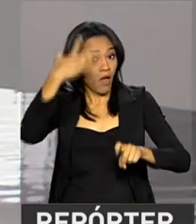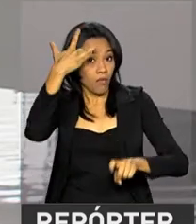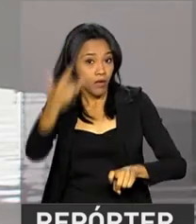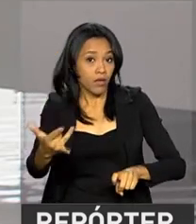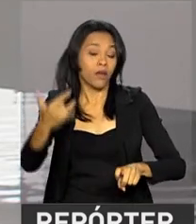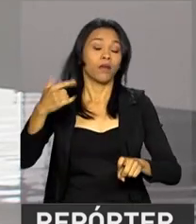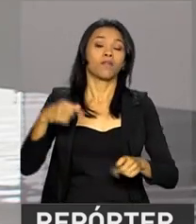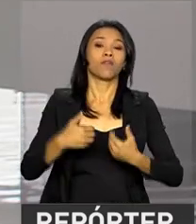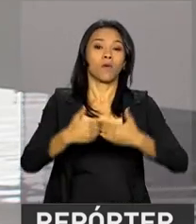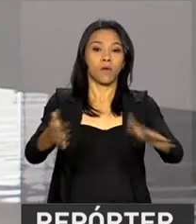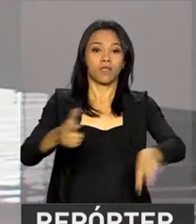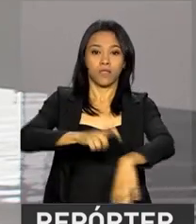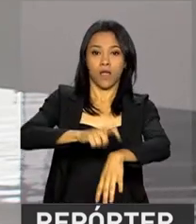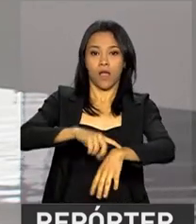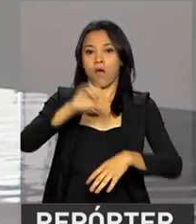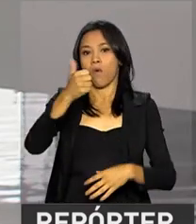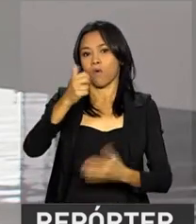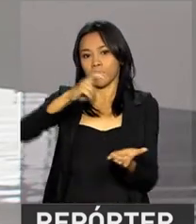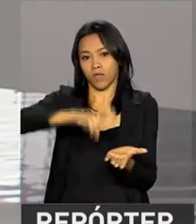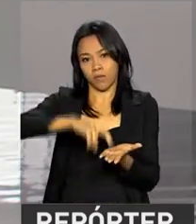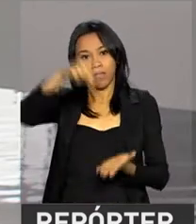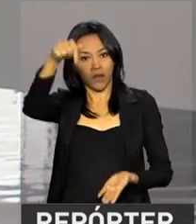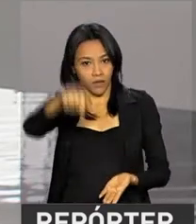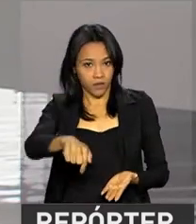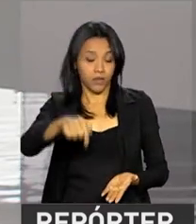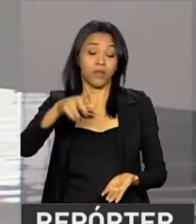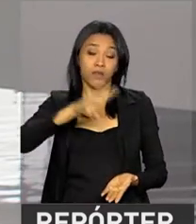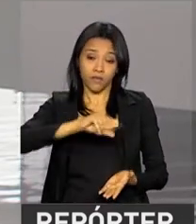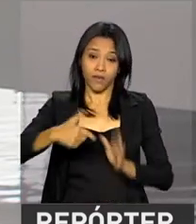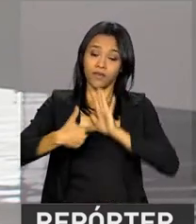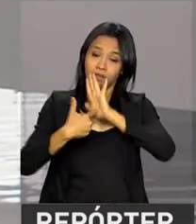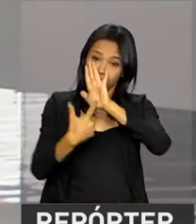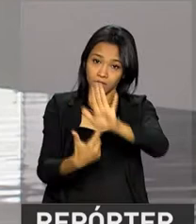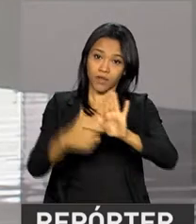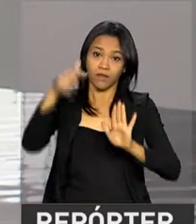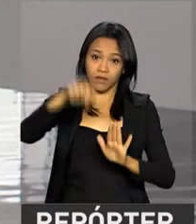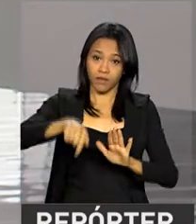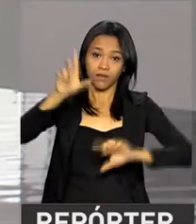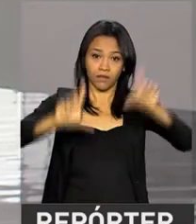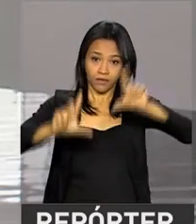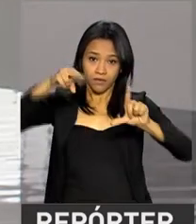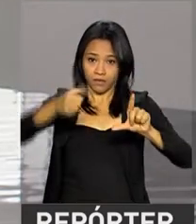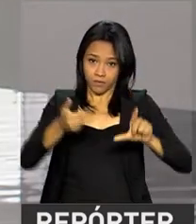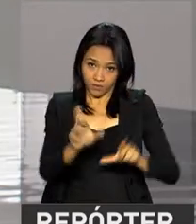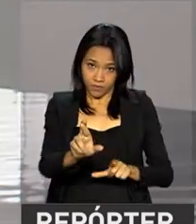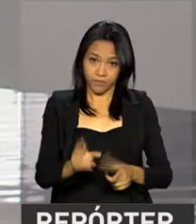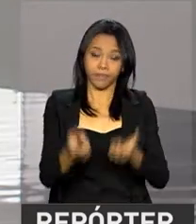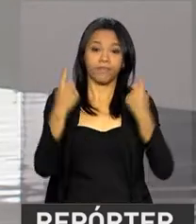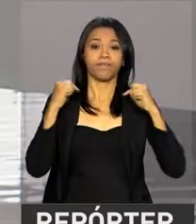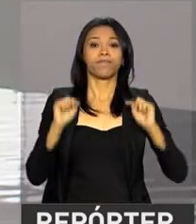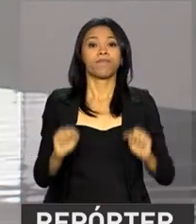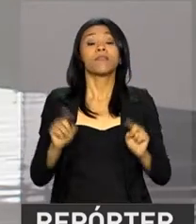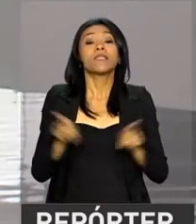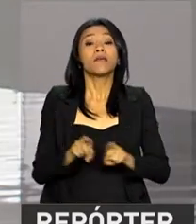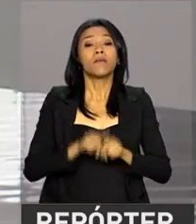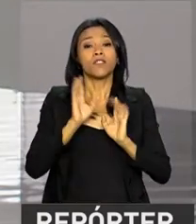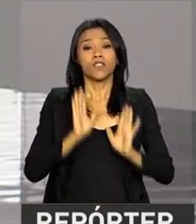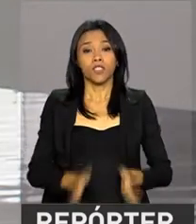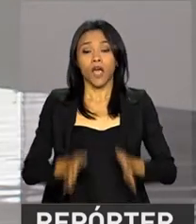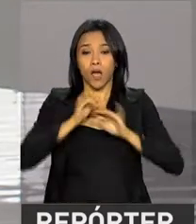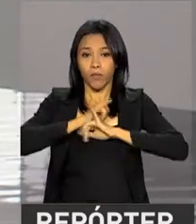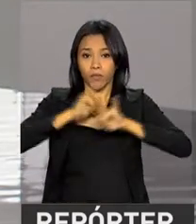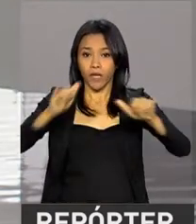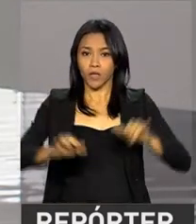às 11 horas da manhã aqui no palácio do planalto e terá transmissão ao vivo da tv nbr e foram publicados dois